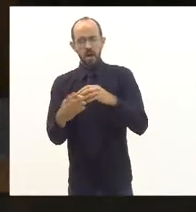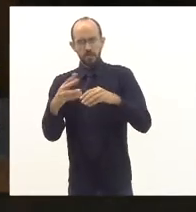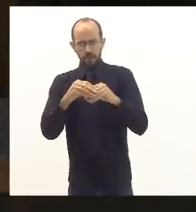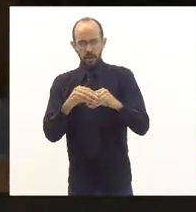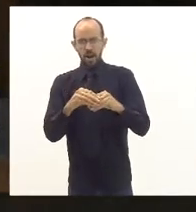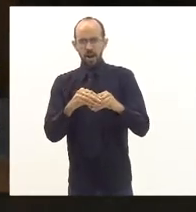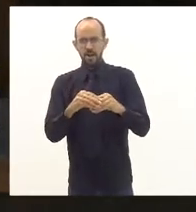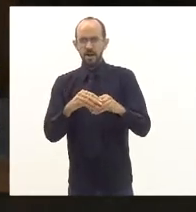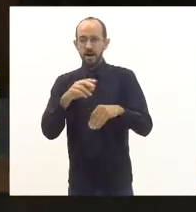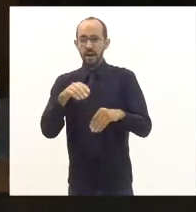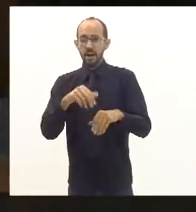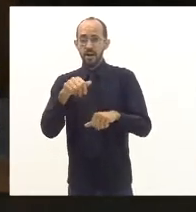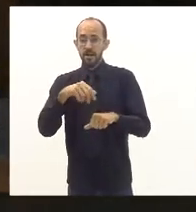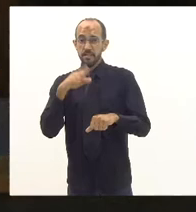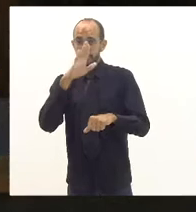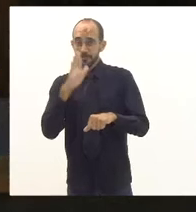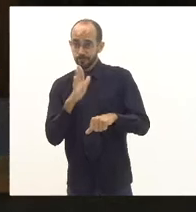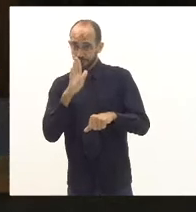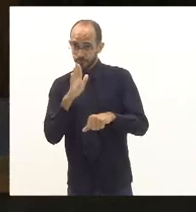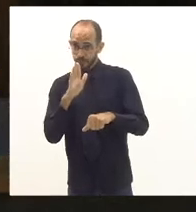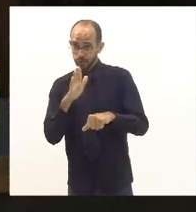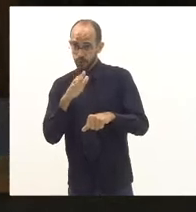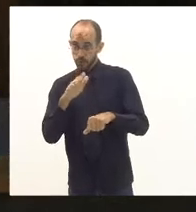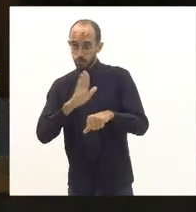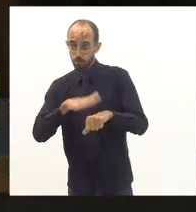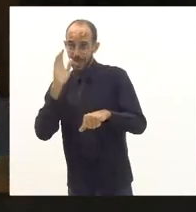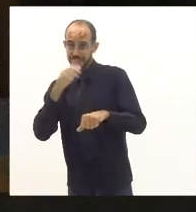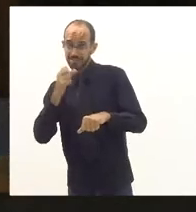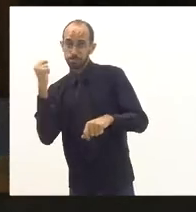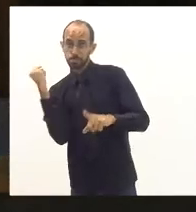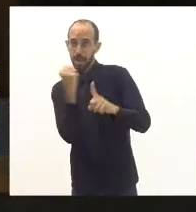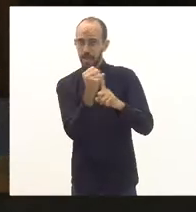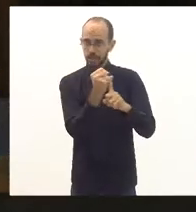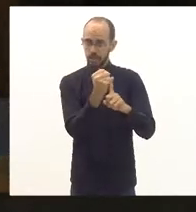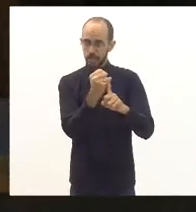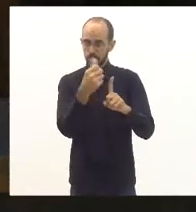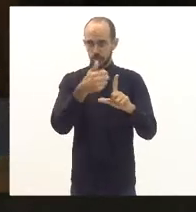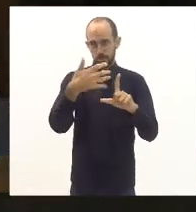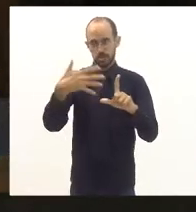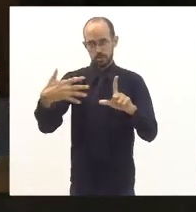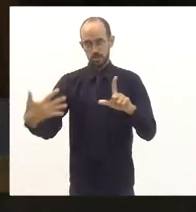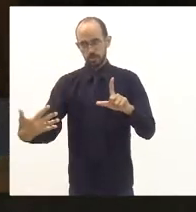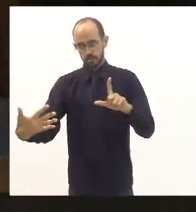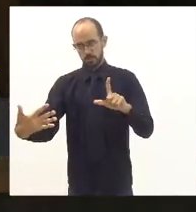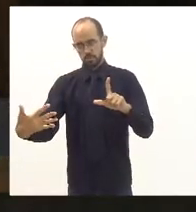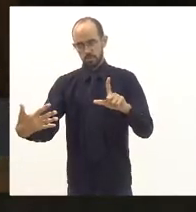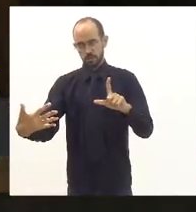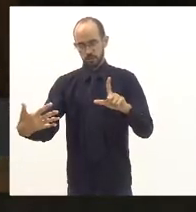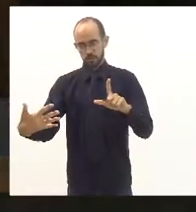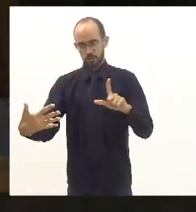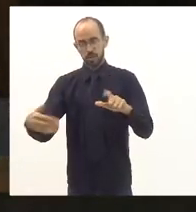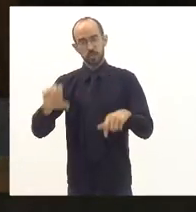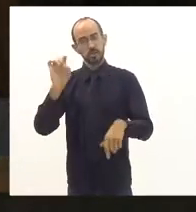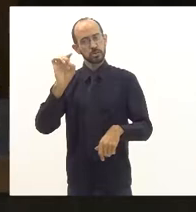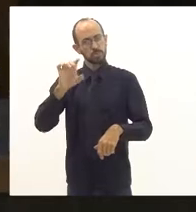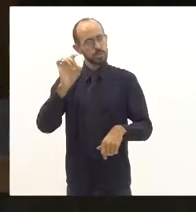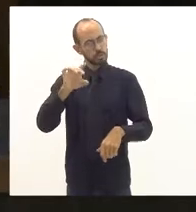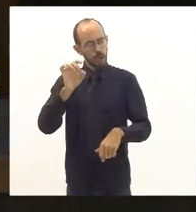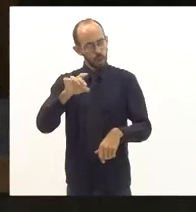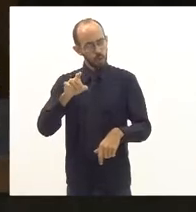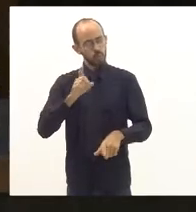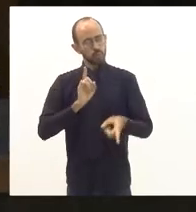ainda é o país que mais mata a população LGBTI, e, em especial, as nossas companheiras travestis